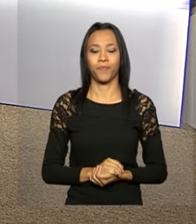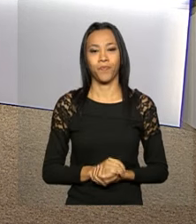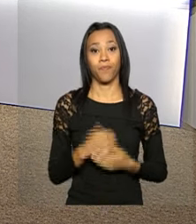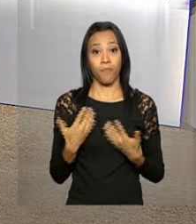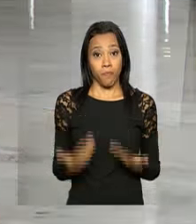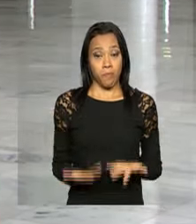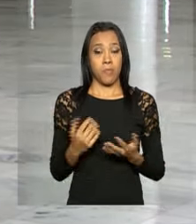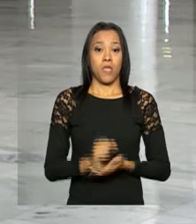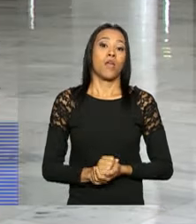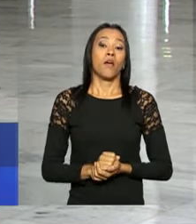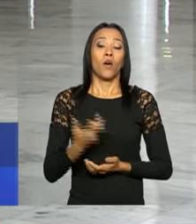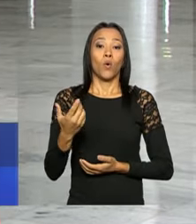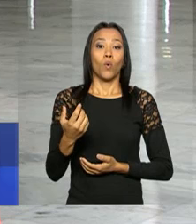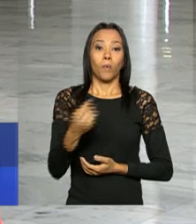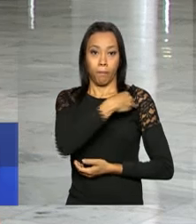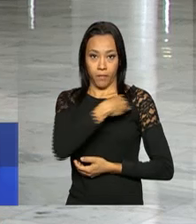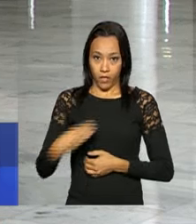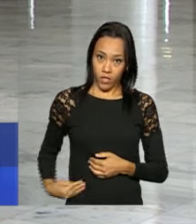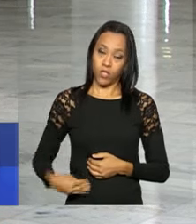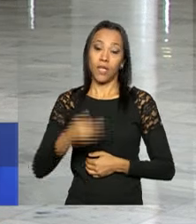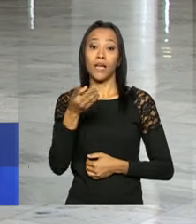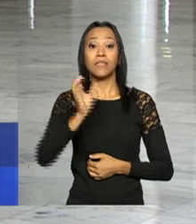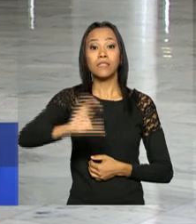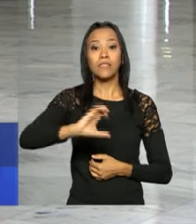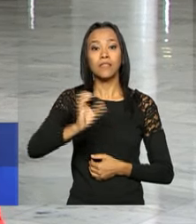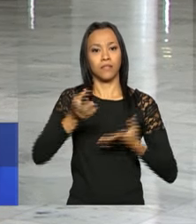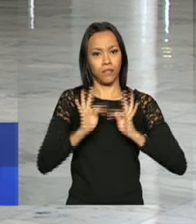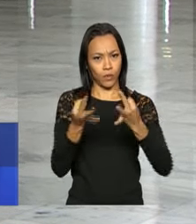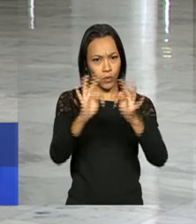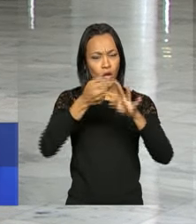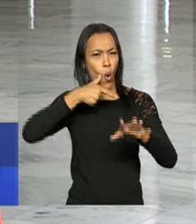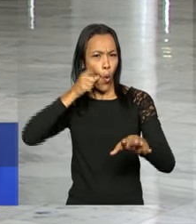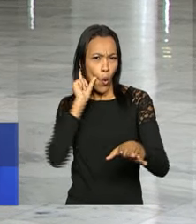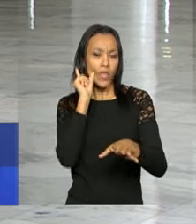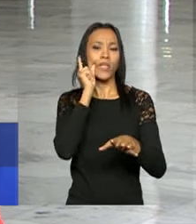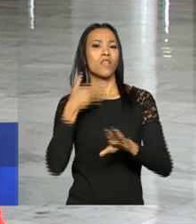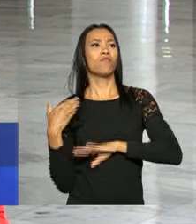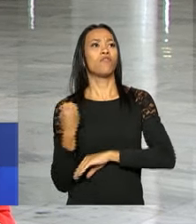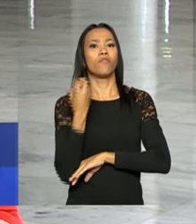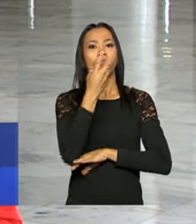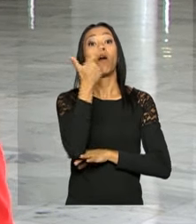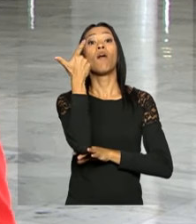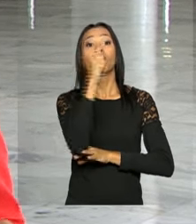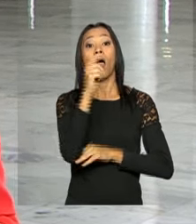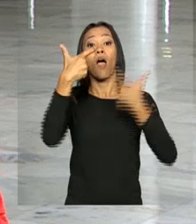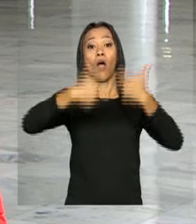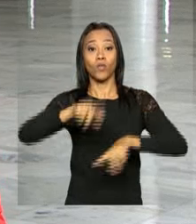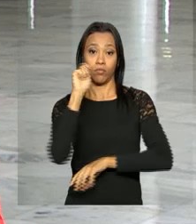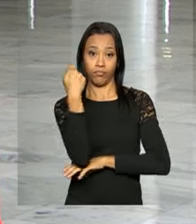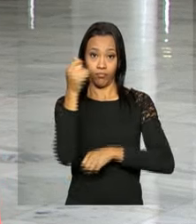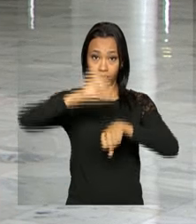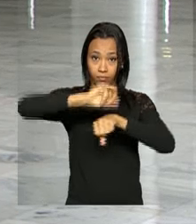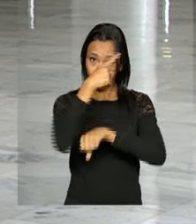Jaime, o ministro da ciência, tecnologia e inovação, Celso Pancer, está desde ontem em Buenos Aires para participar de encontros